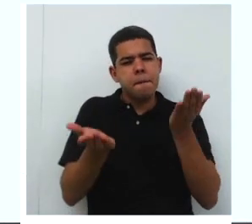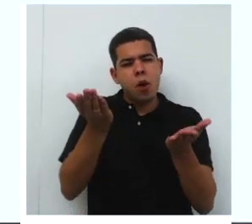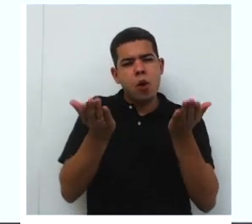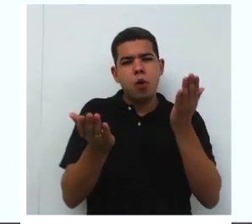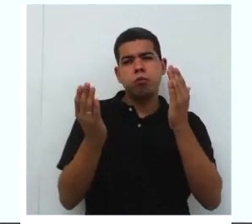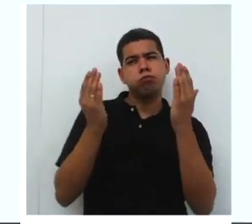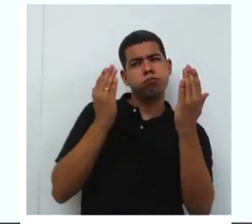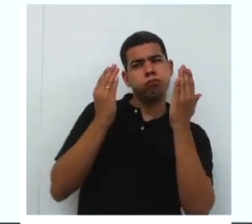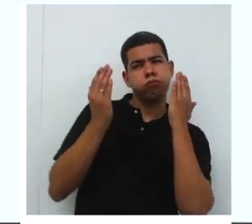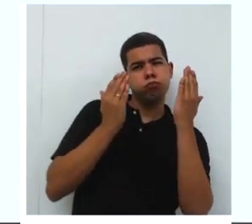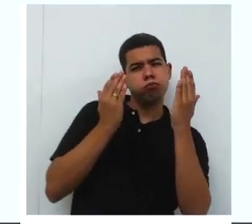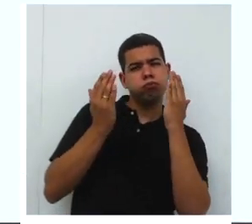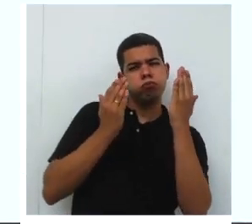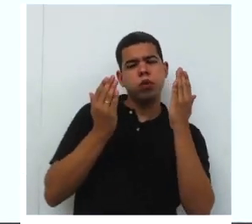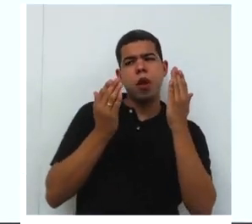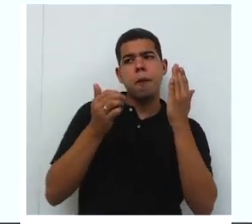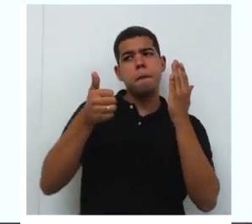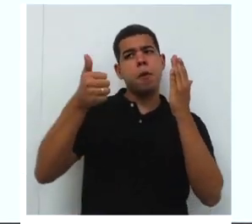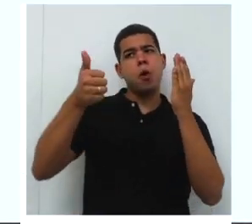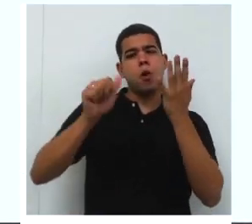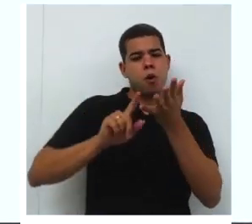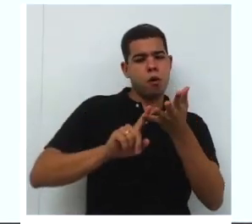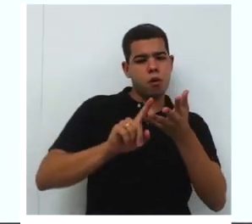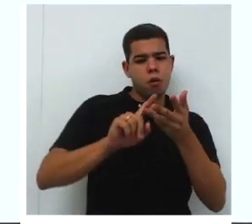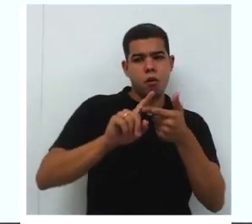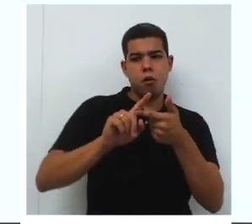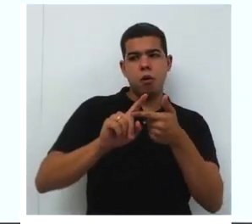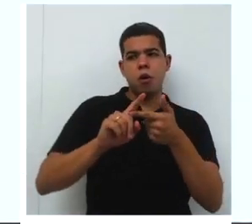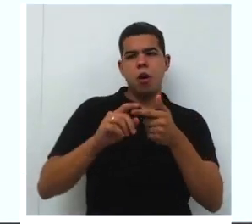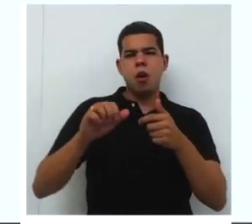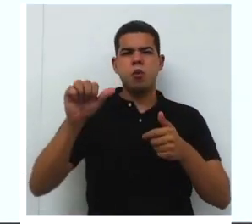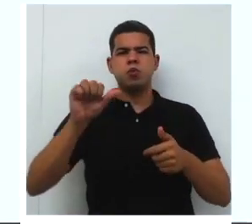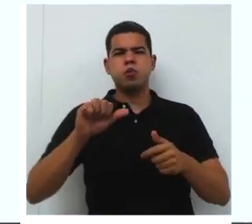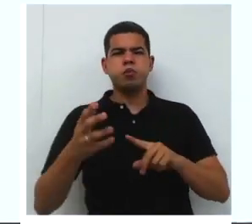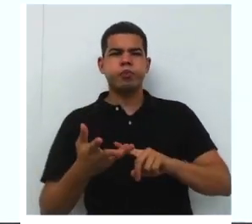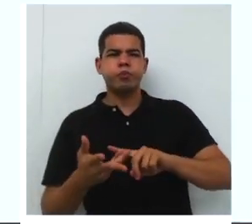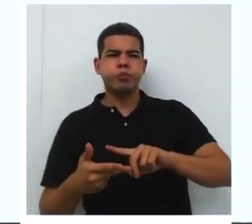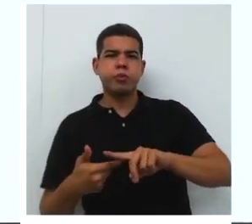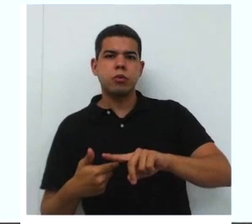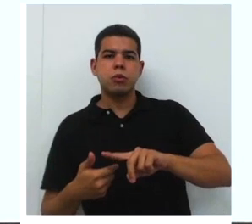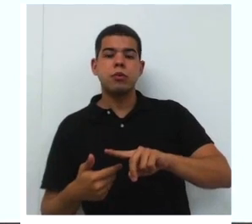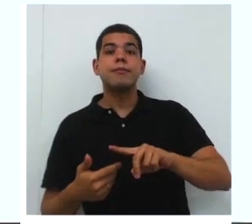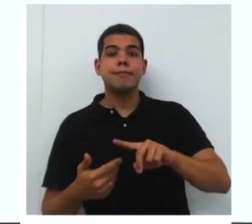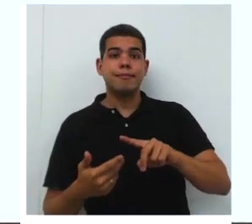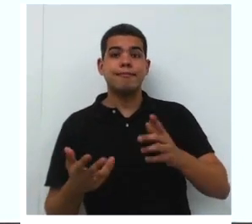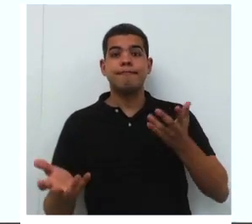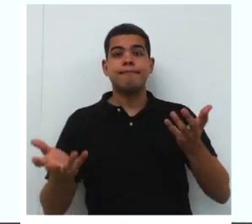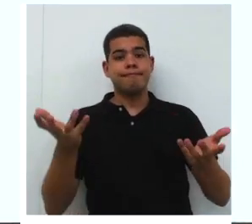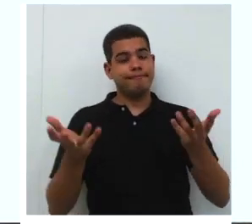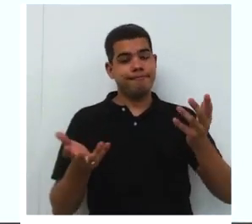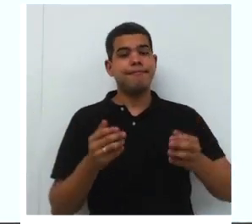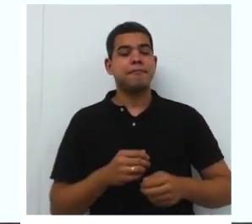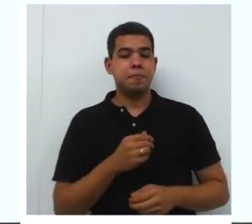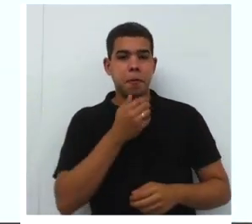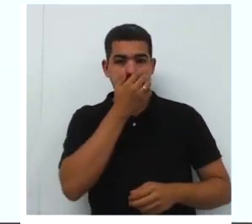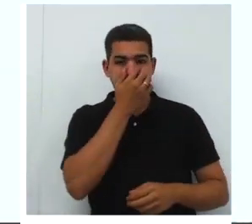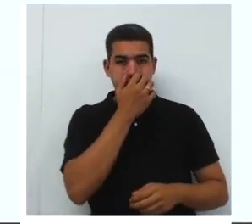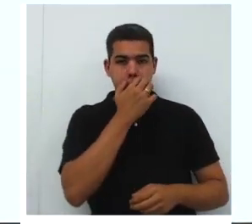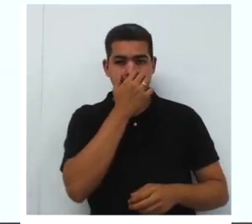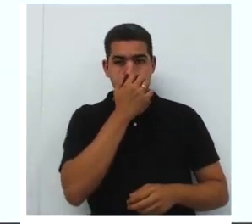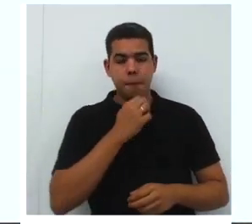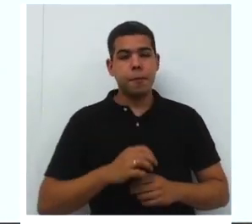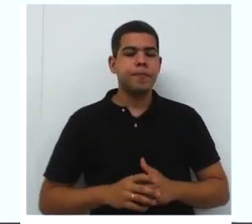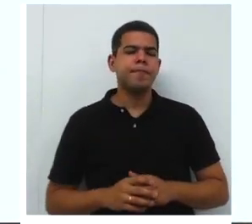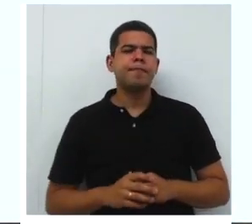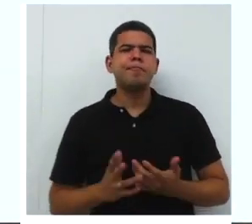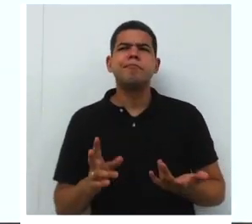numa balança os prós e os contras de uma atitude que você vai tomar. Então, nesse caso,